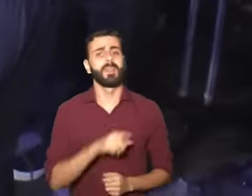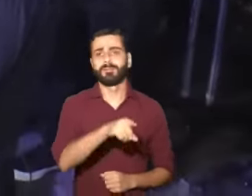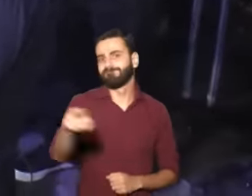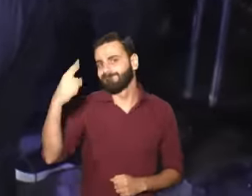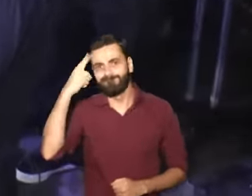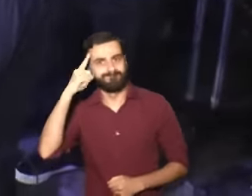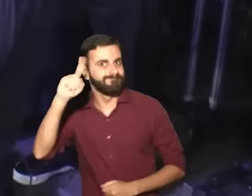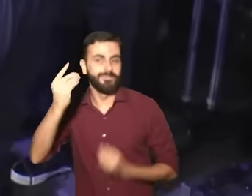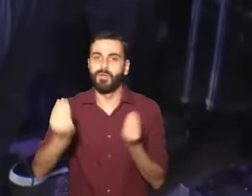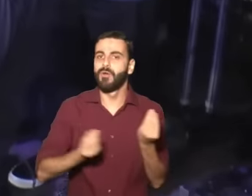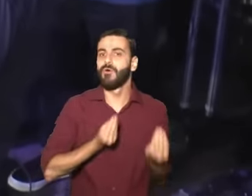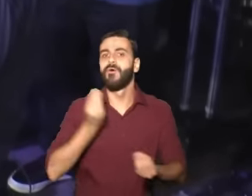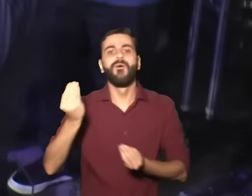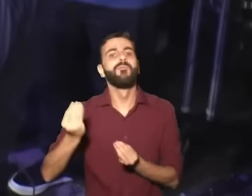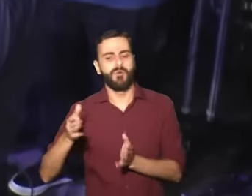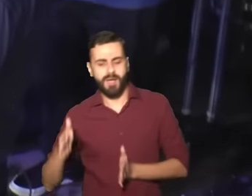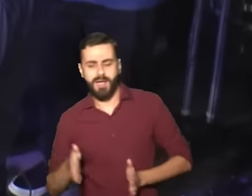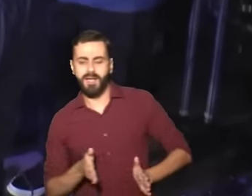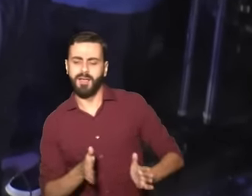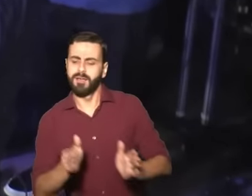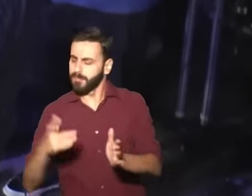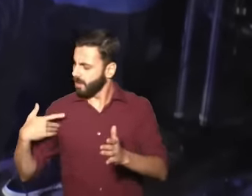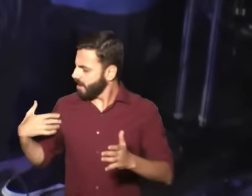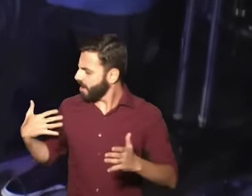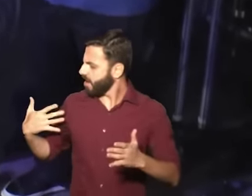Você não sabe o quanto eu